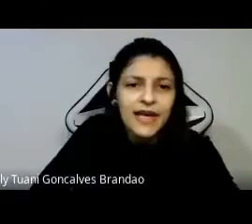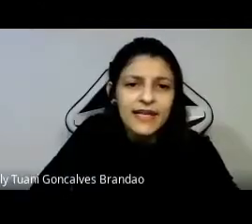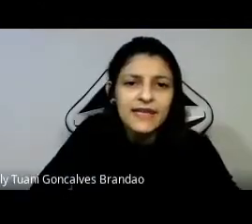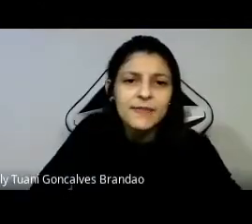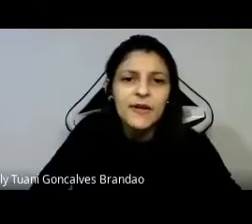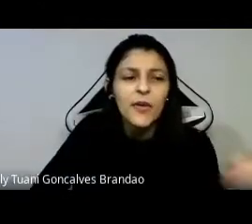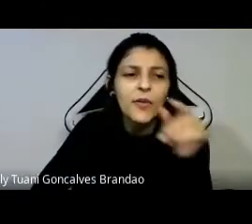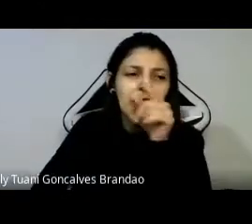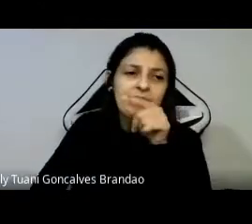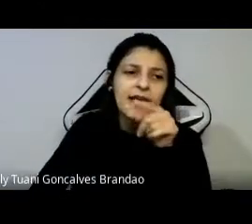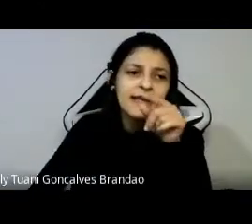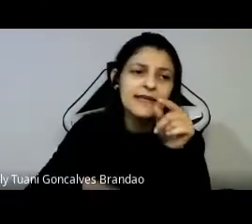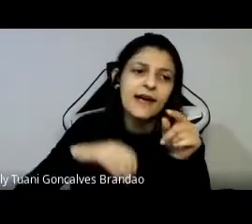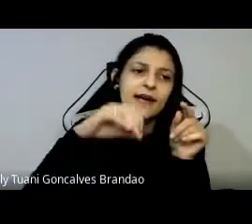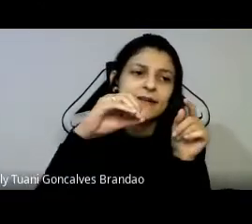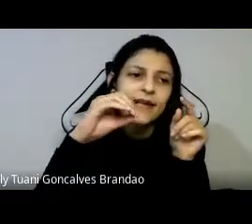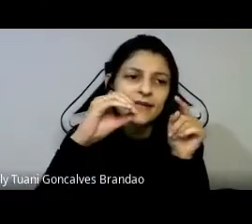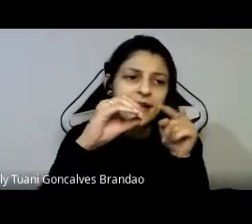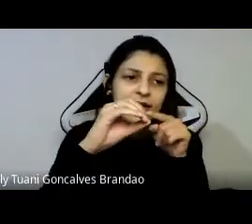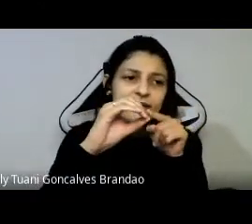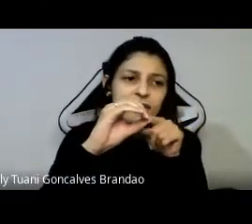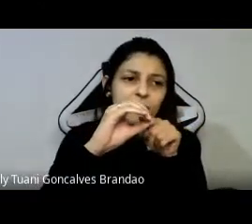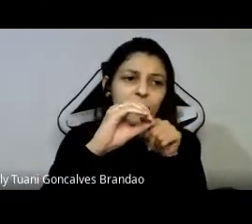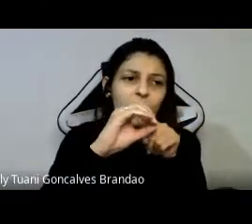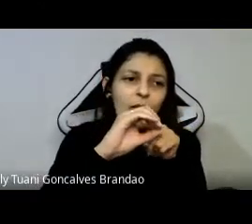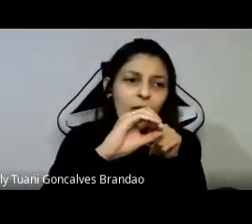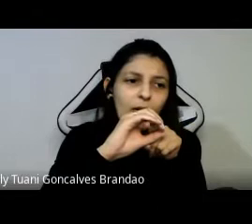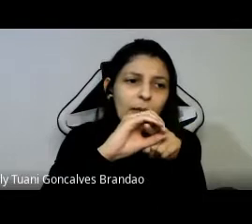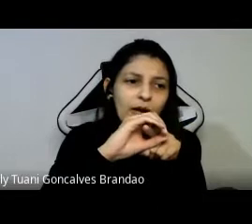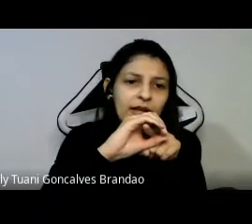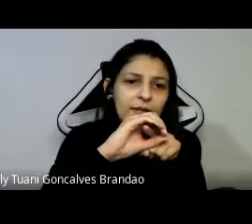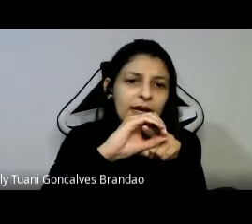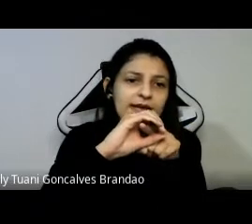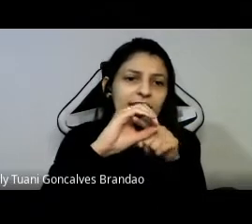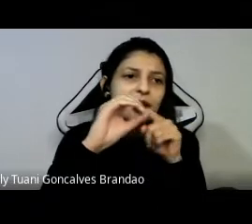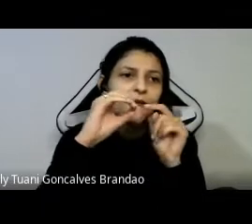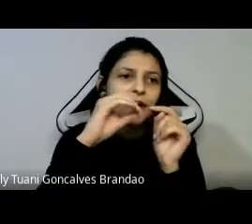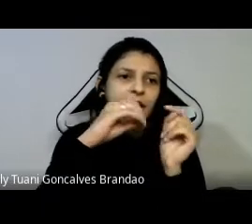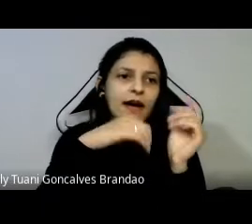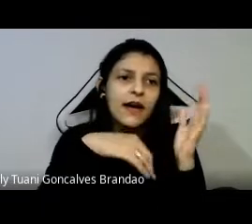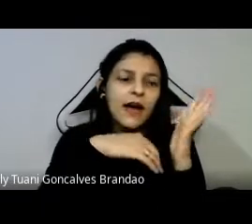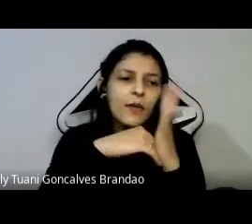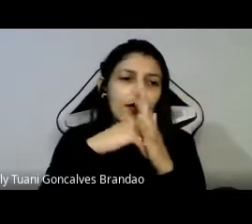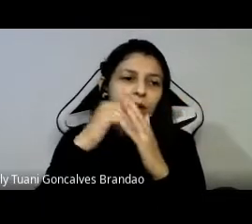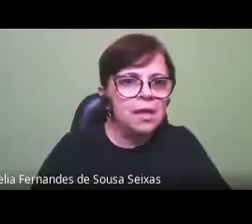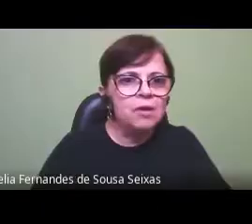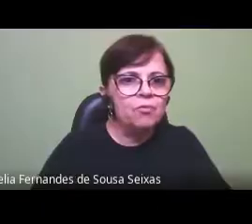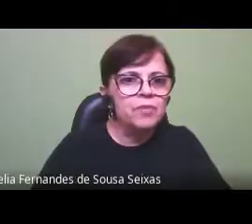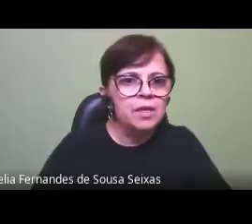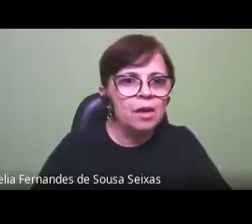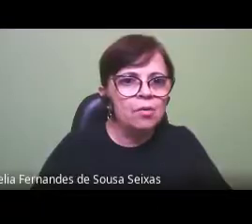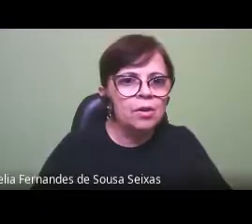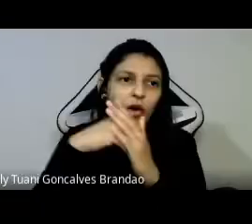porque ele explicou o que, que essa, esse desenho, esse símbolo com a bolinha no meio significa. Então, quando